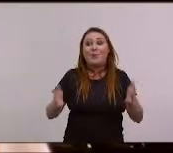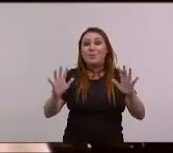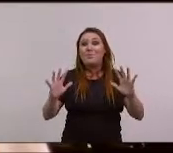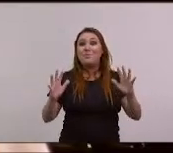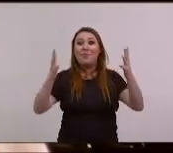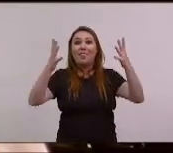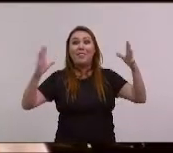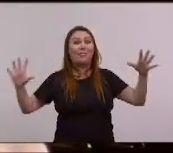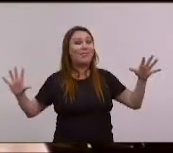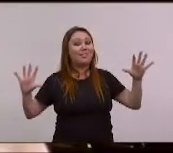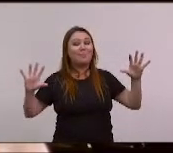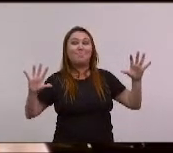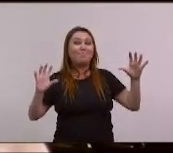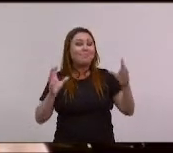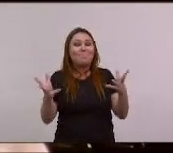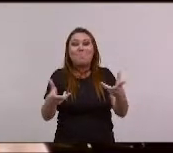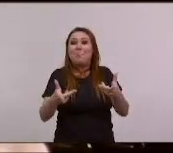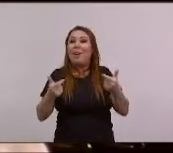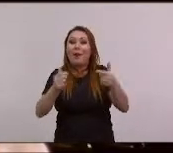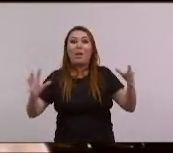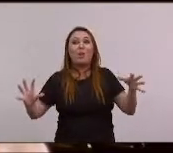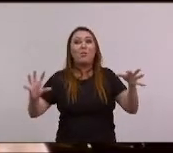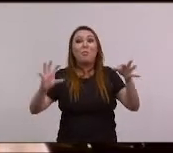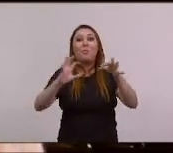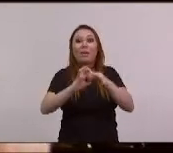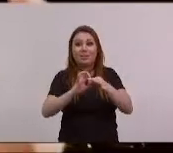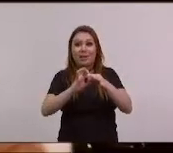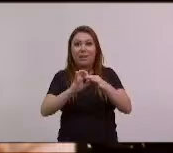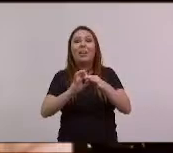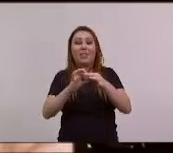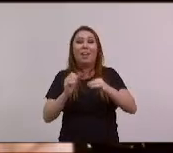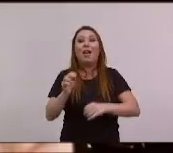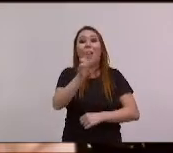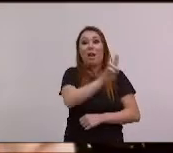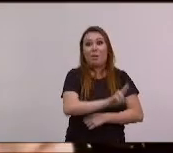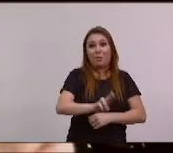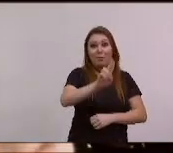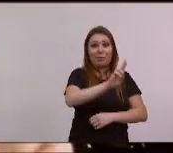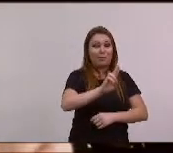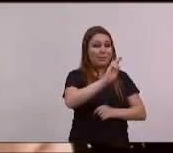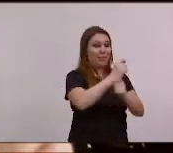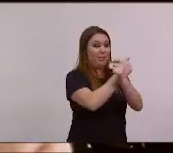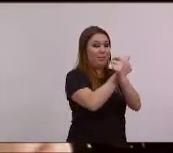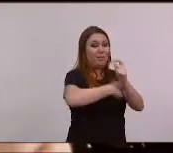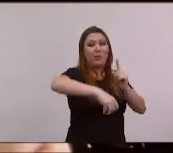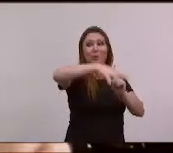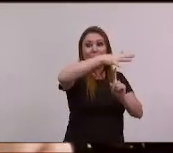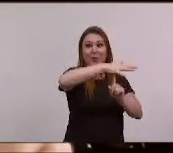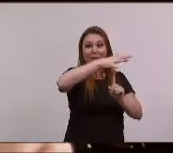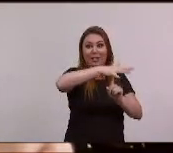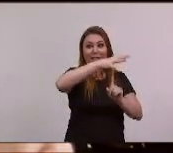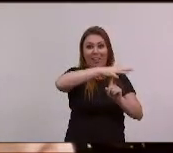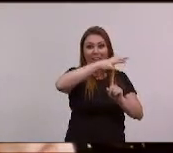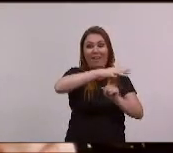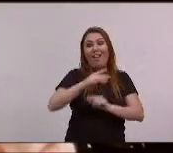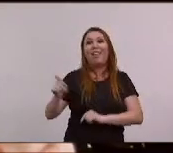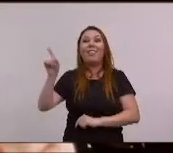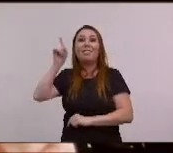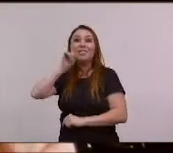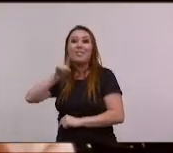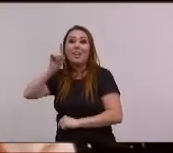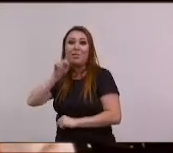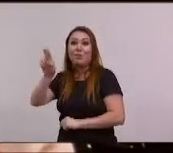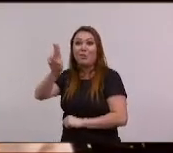parceria da universidade que existe entre a PUC-Paraná e a Universidade